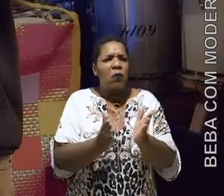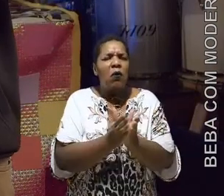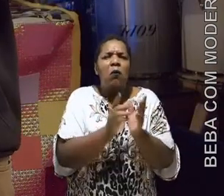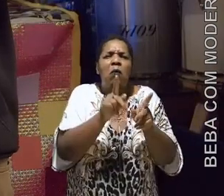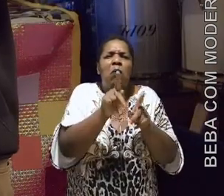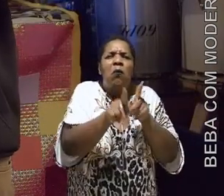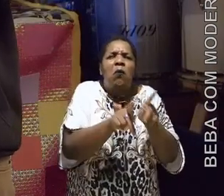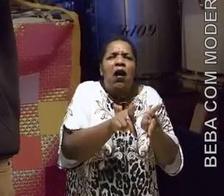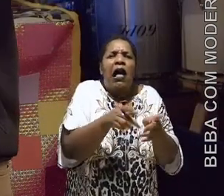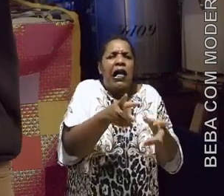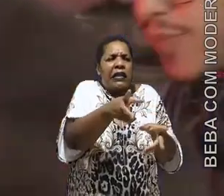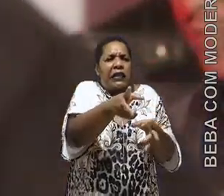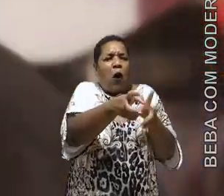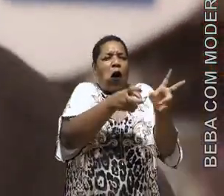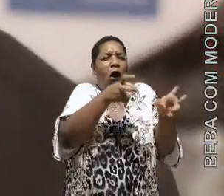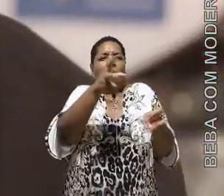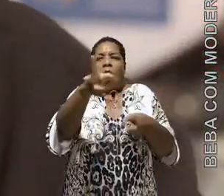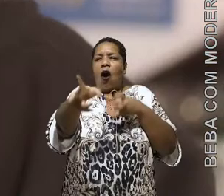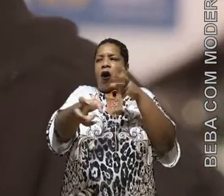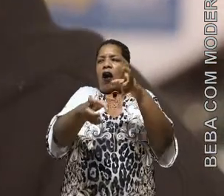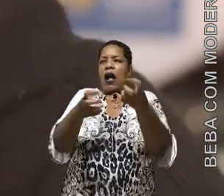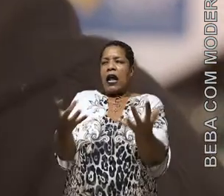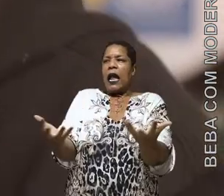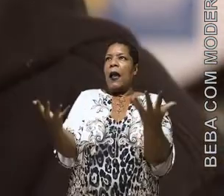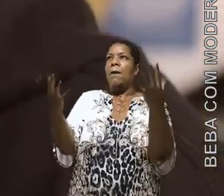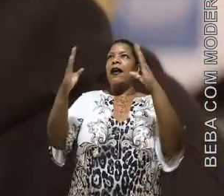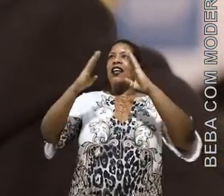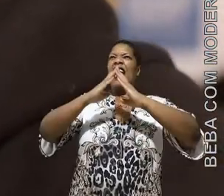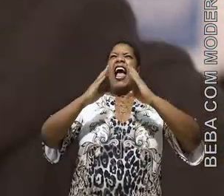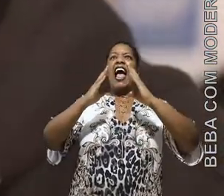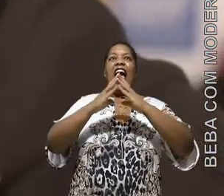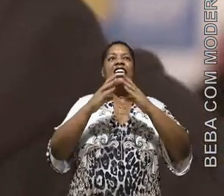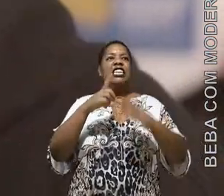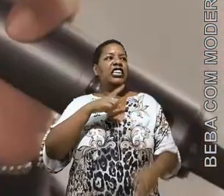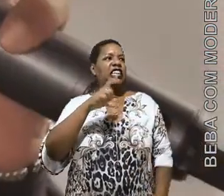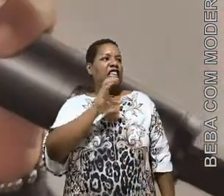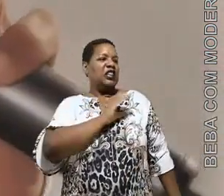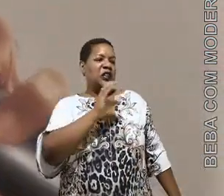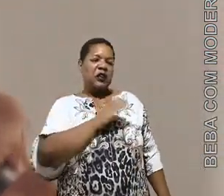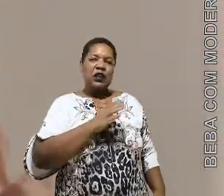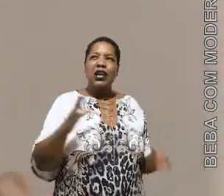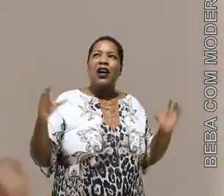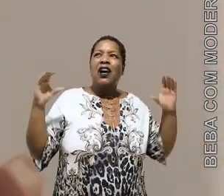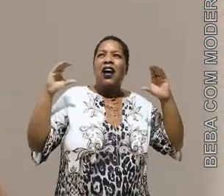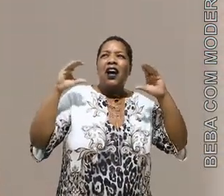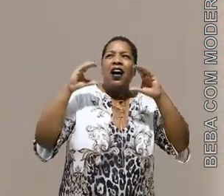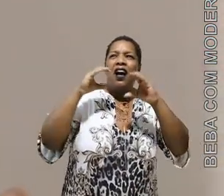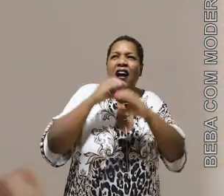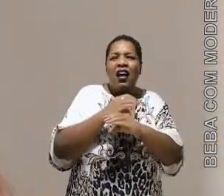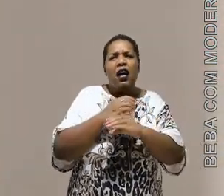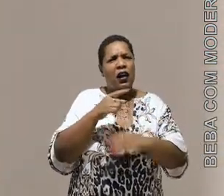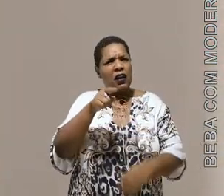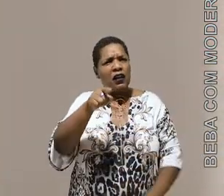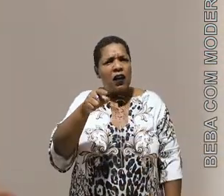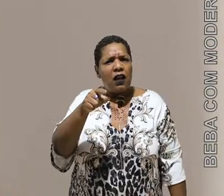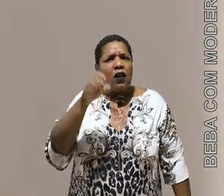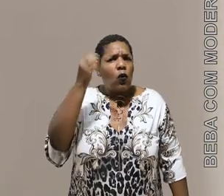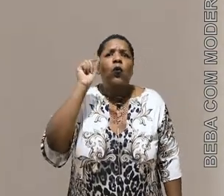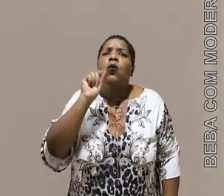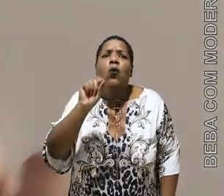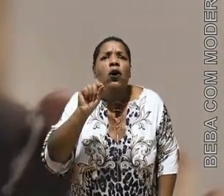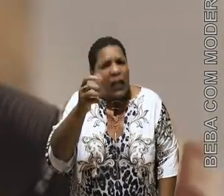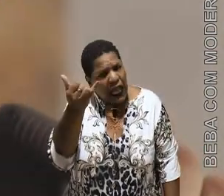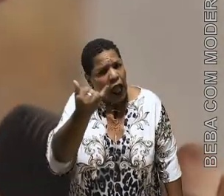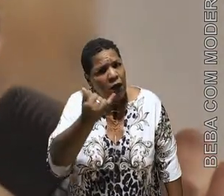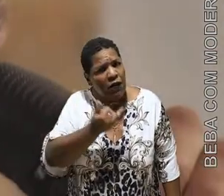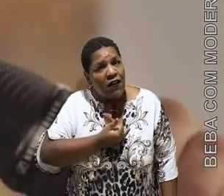Vilas pobres pequenos povoados são tão da terra a colheita queimando casa os marcados calor vapor do ferro à